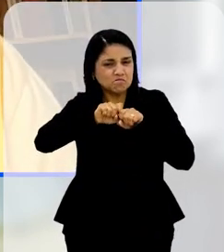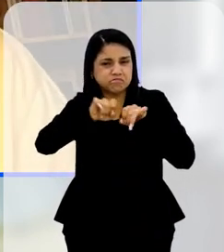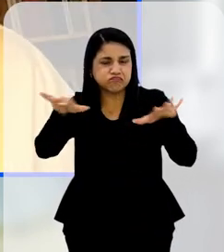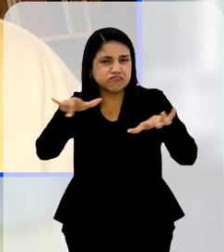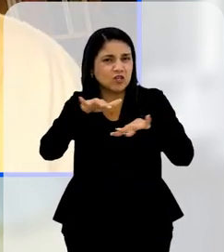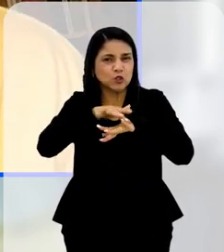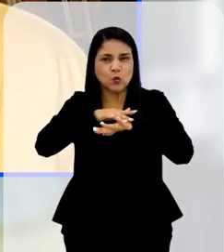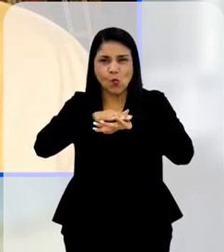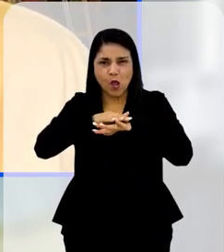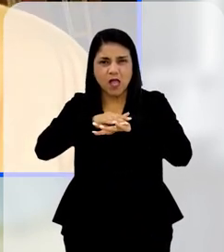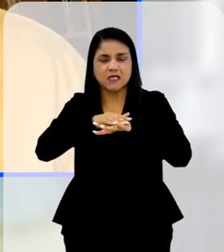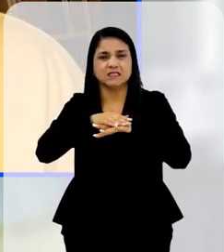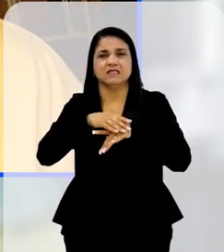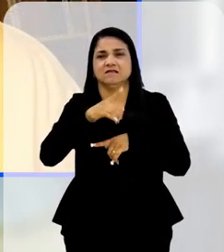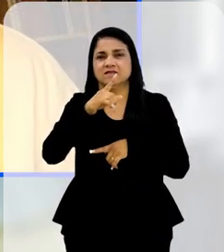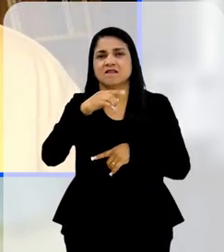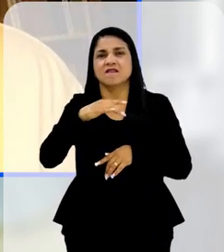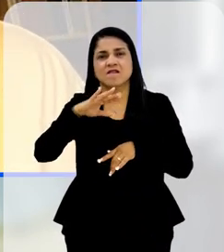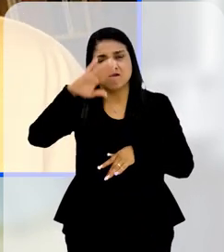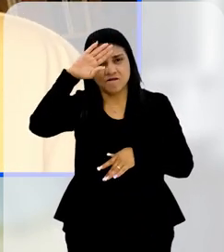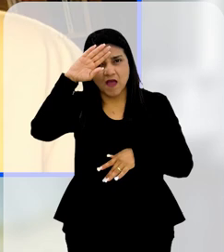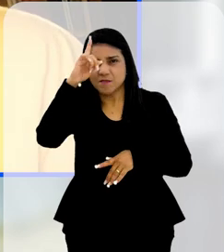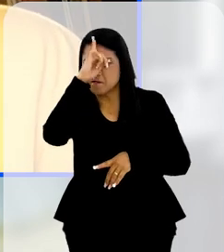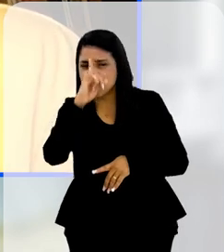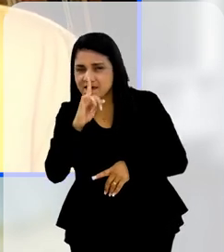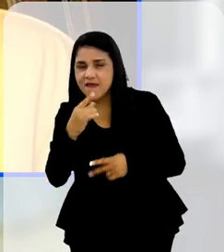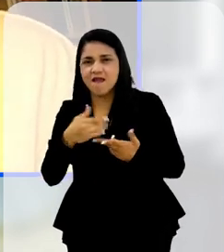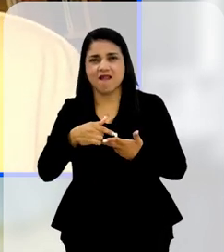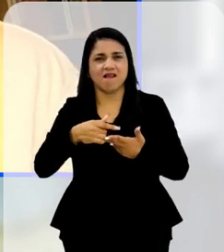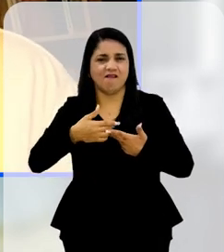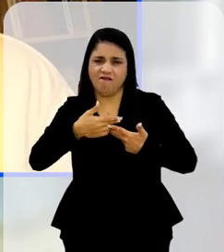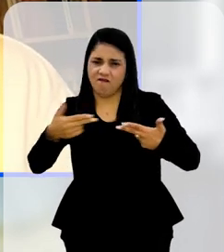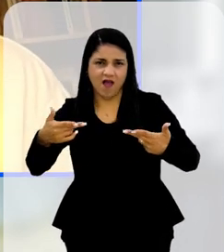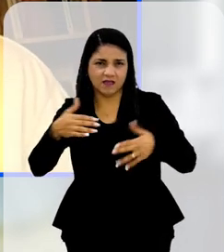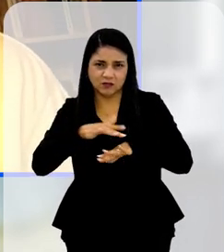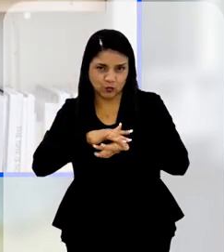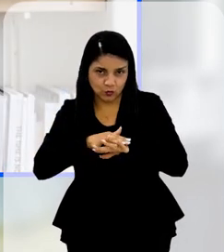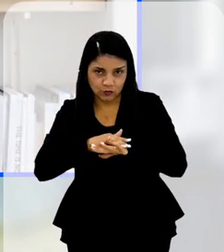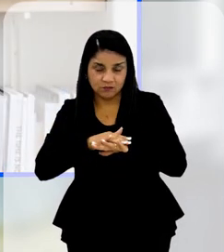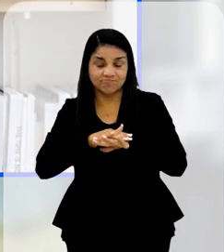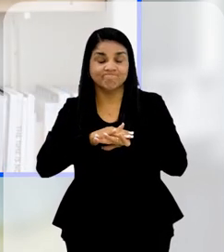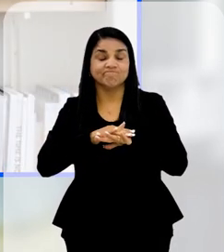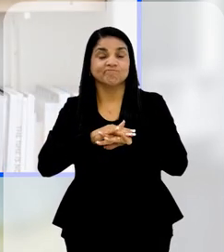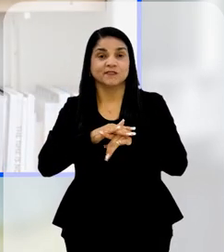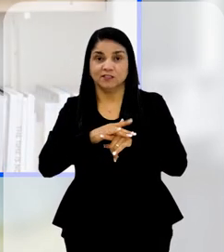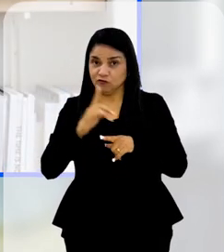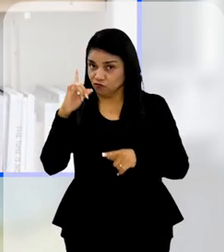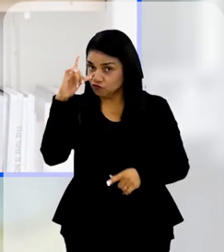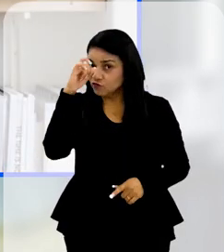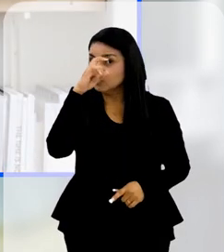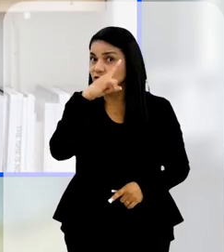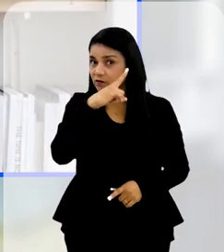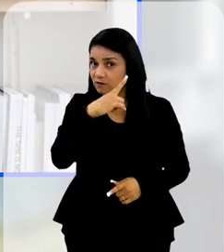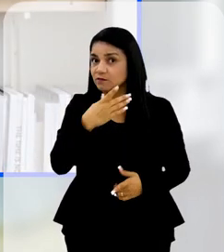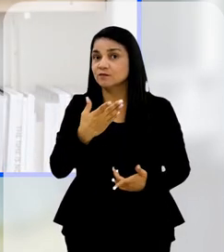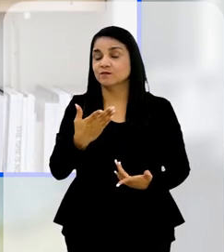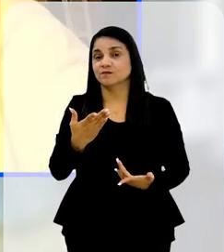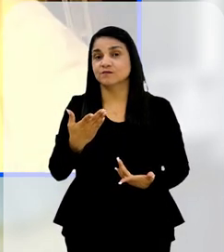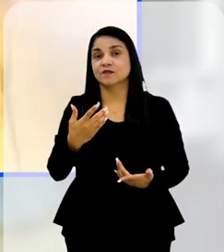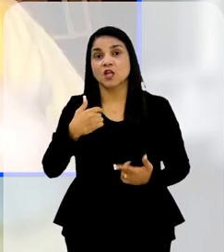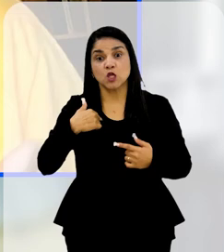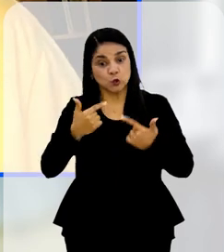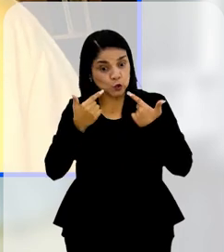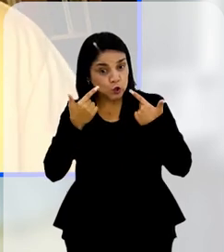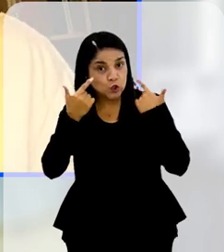amarela. Enfim, era um quadro sanitário muito, muito complexo, né? Então, eu tive